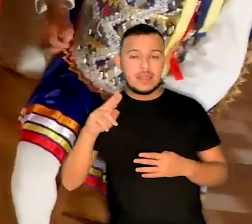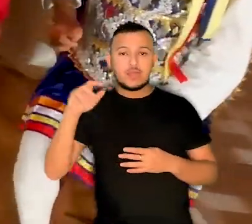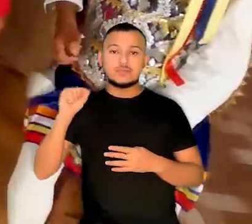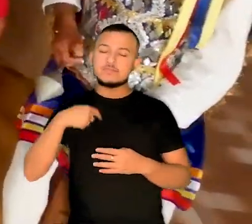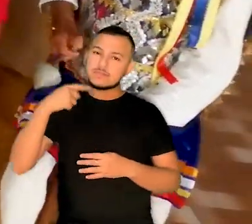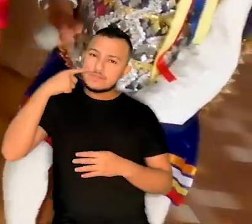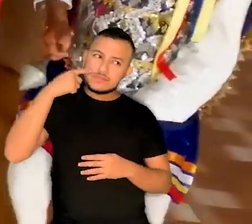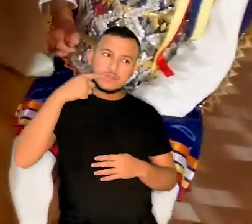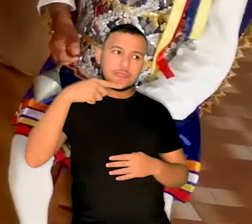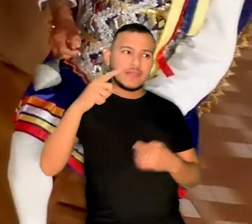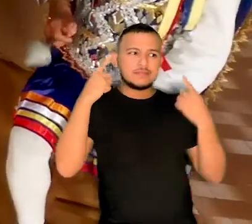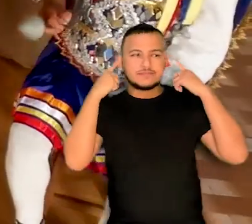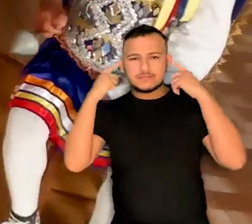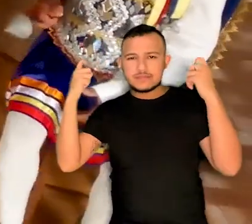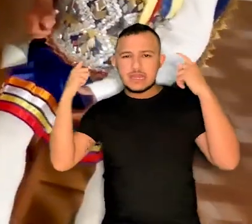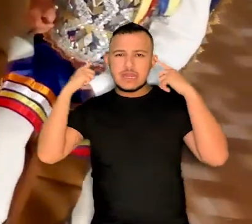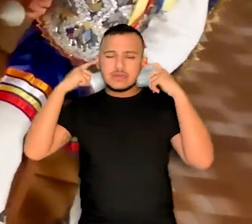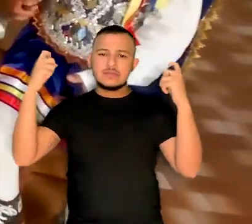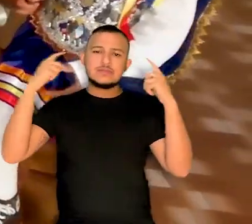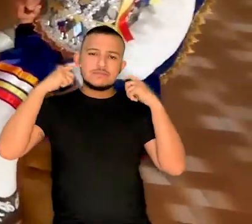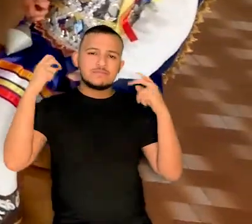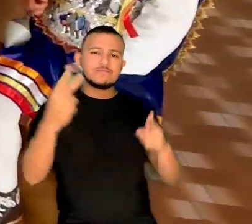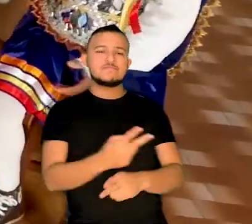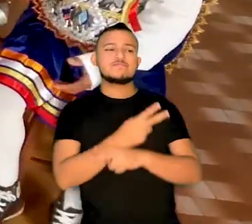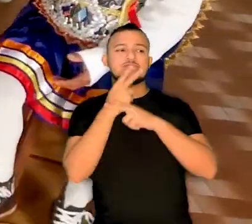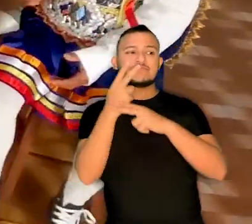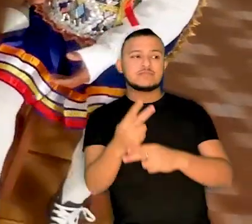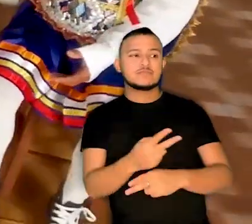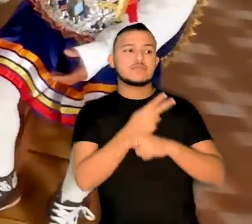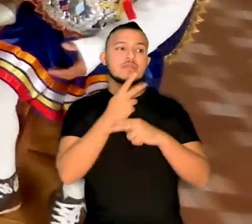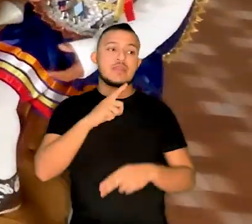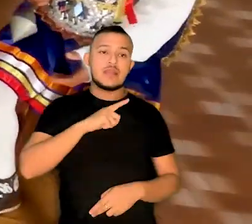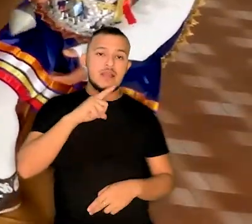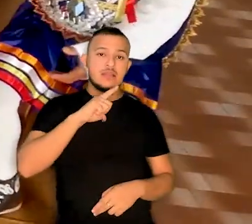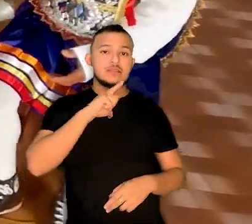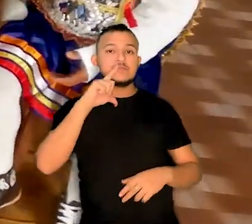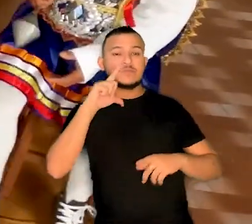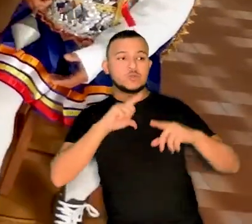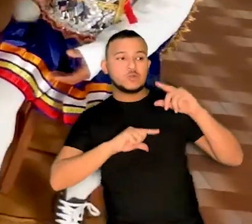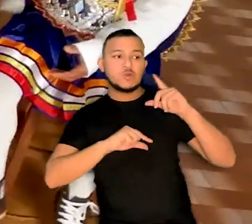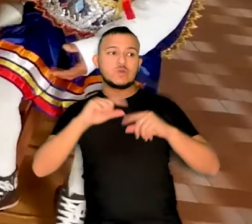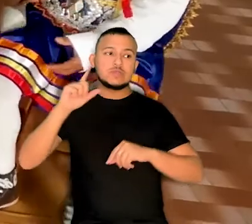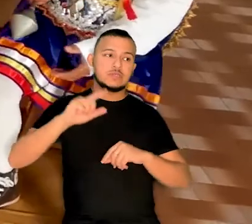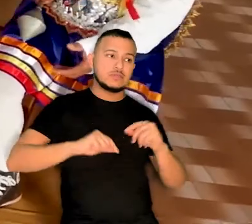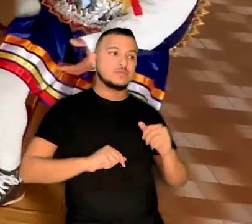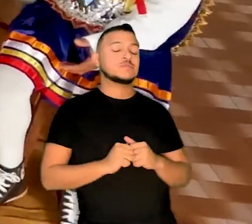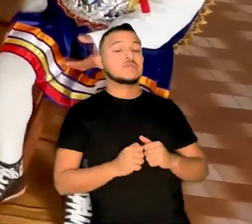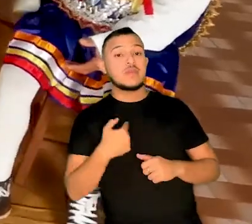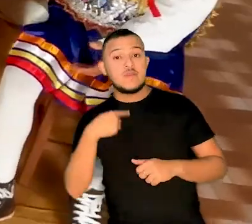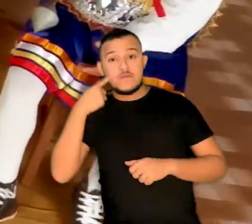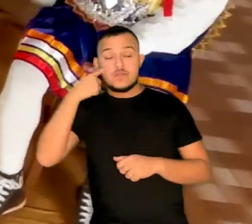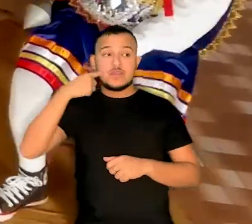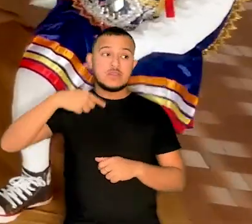Ouvi a zoada do vento, eu vi no firmamento do extremo mar. Ouvi